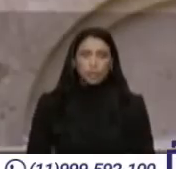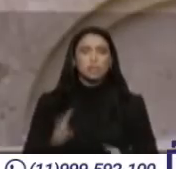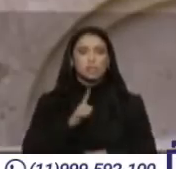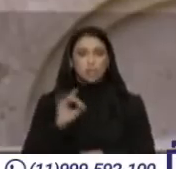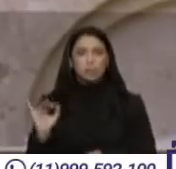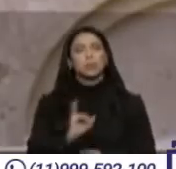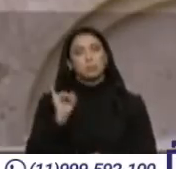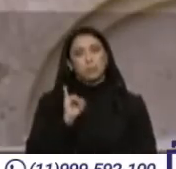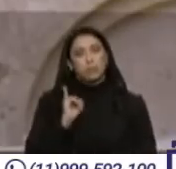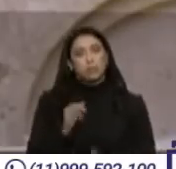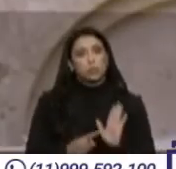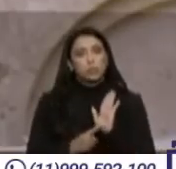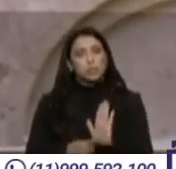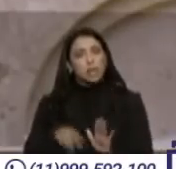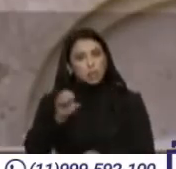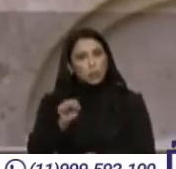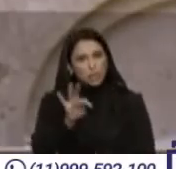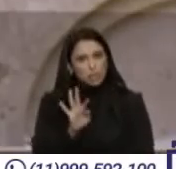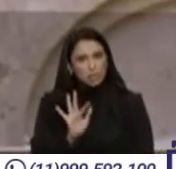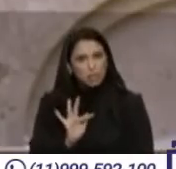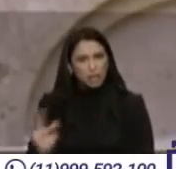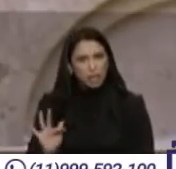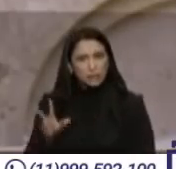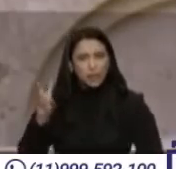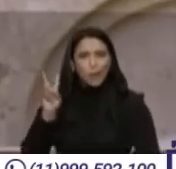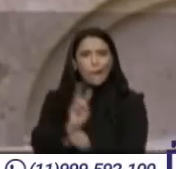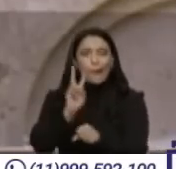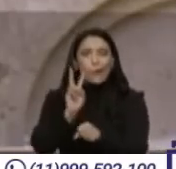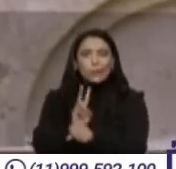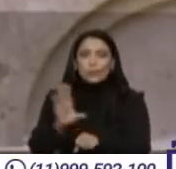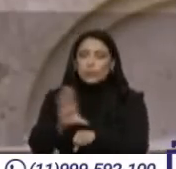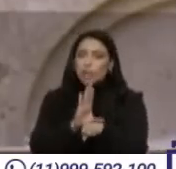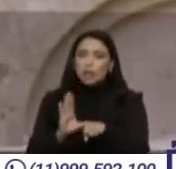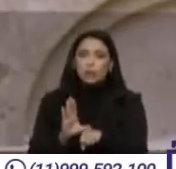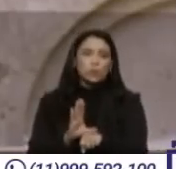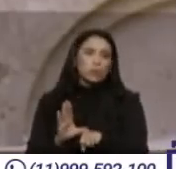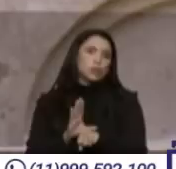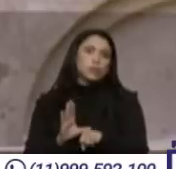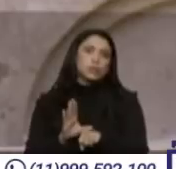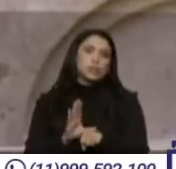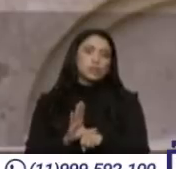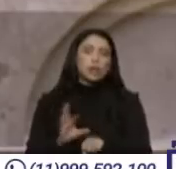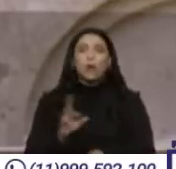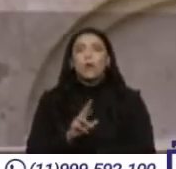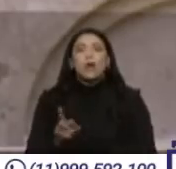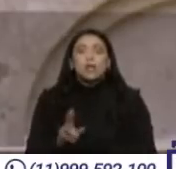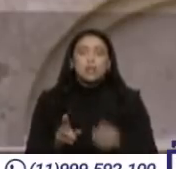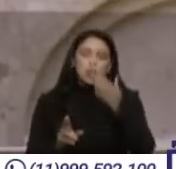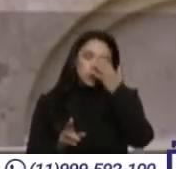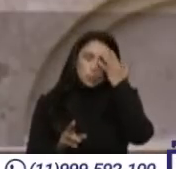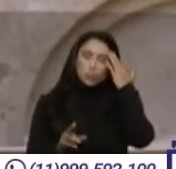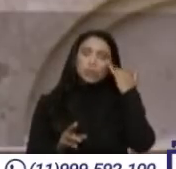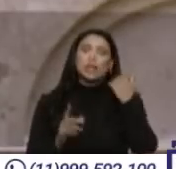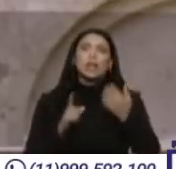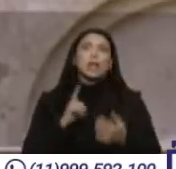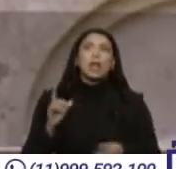oportuno enfatizar que o Supremo Tribunal Federal, guardião da Constituição, não porque se arrogue este